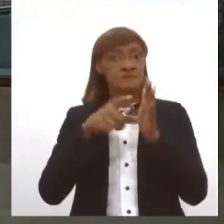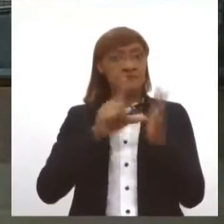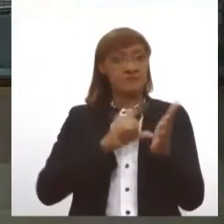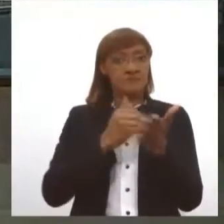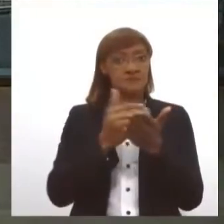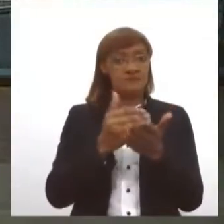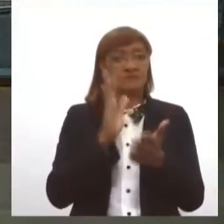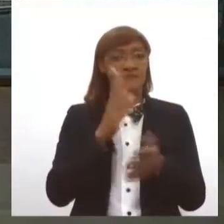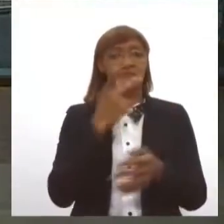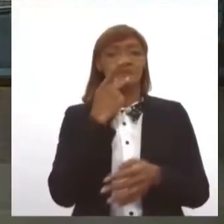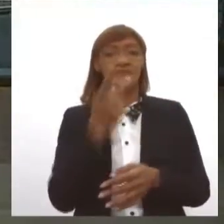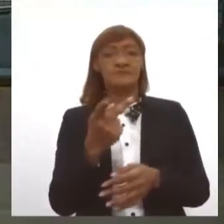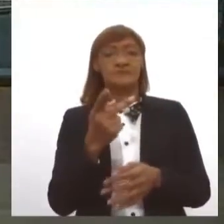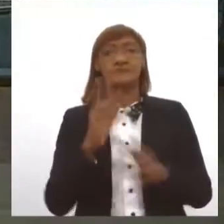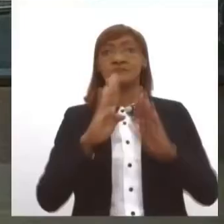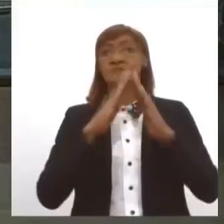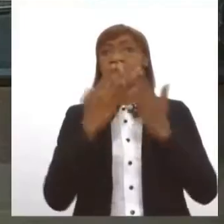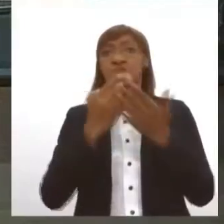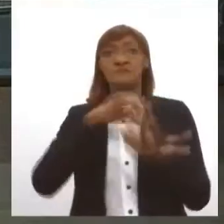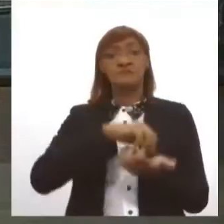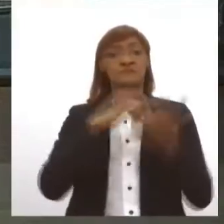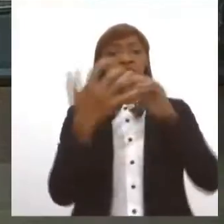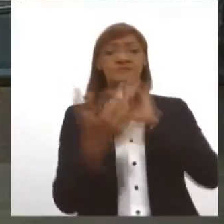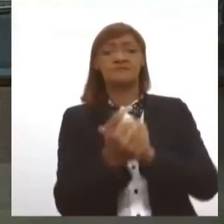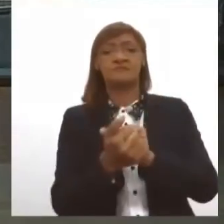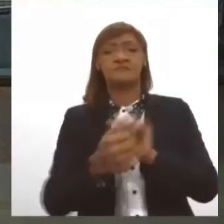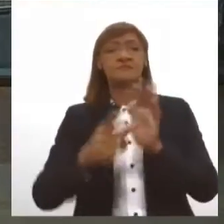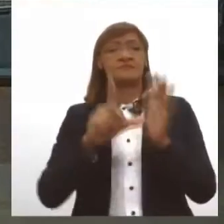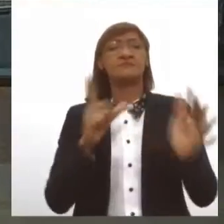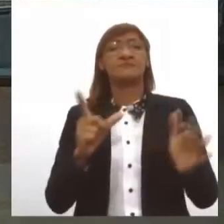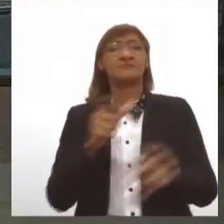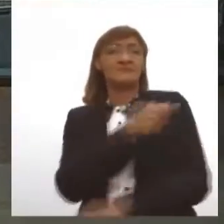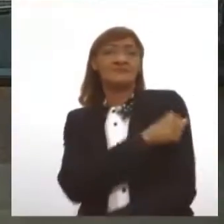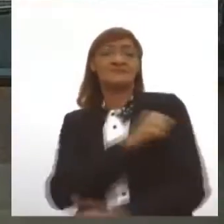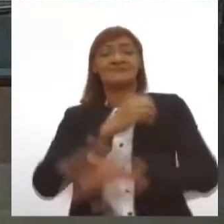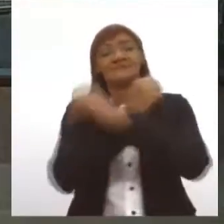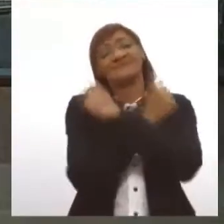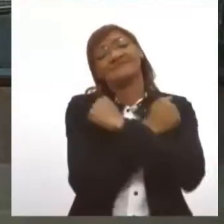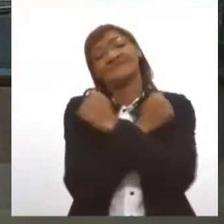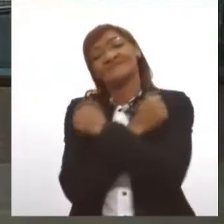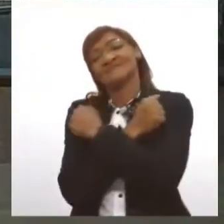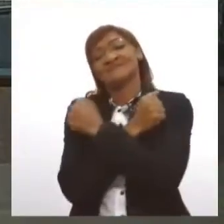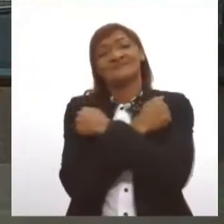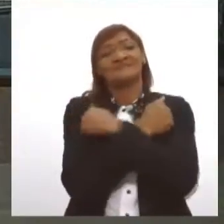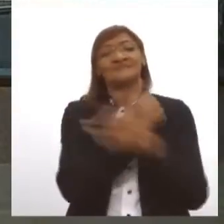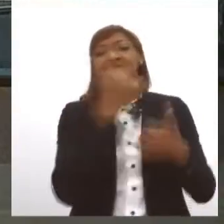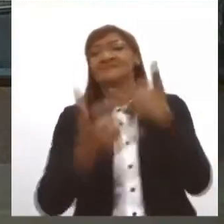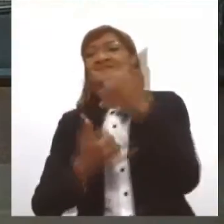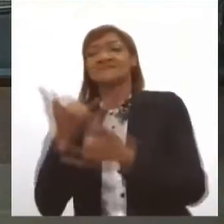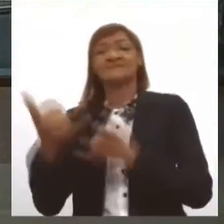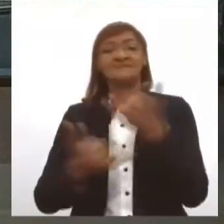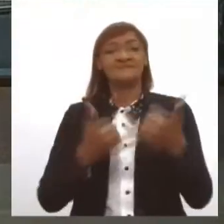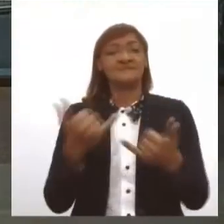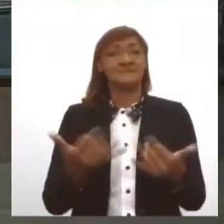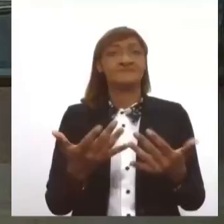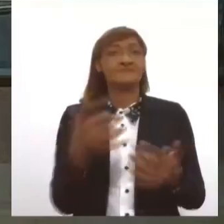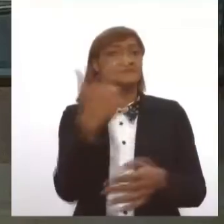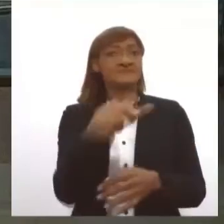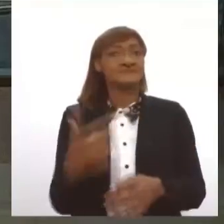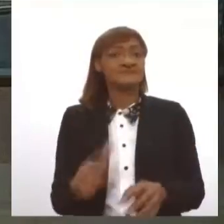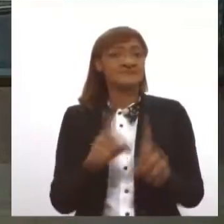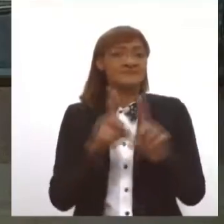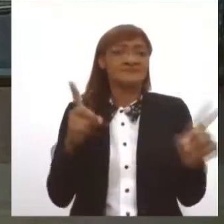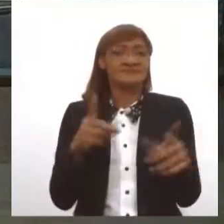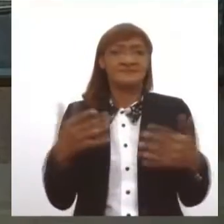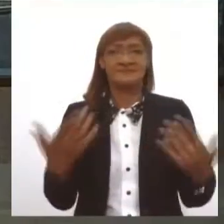se adaptaram. Antes, os alunos se abraçavam muito, existia aquela socialização, atividades em grupo, onde o distanciamento não